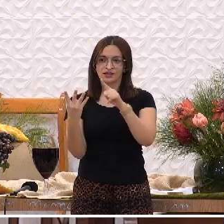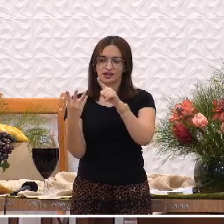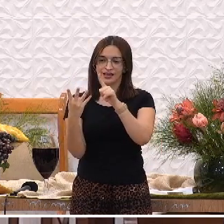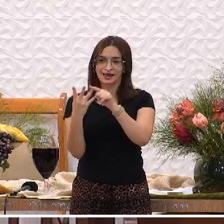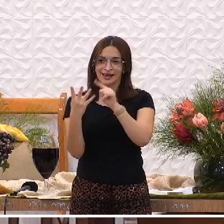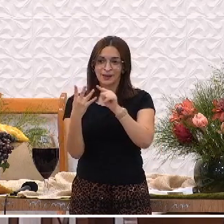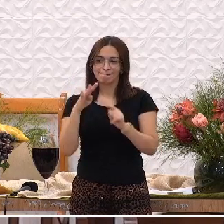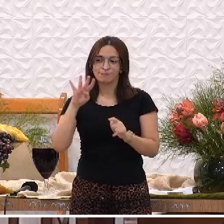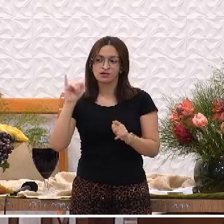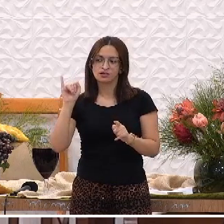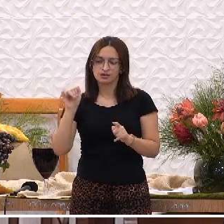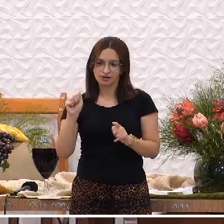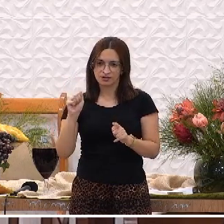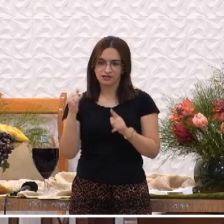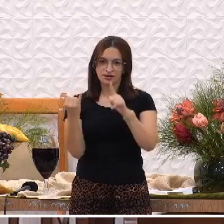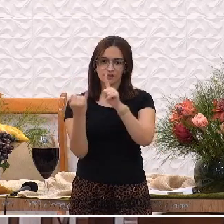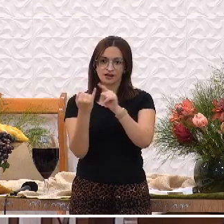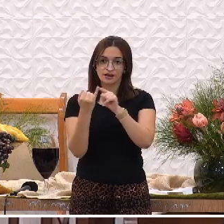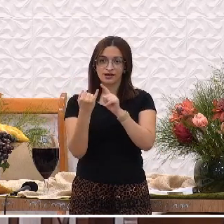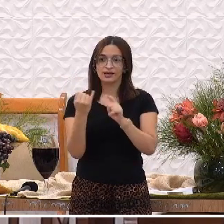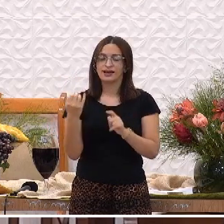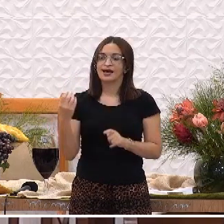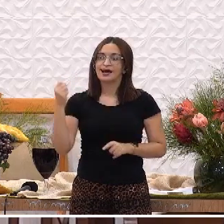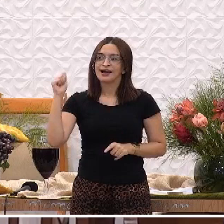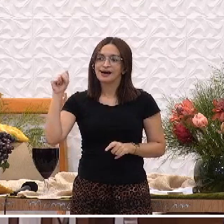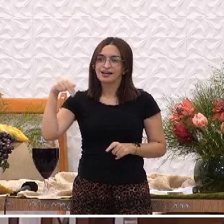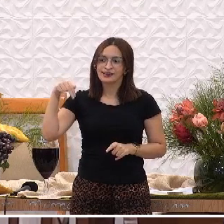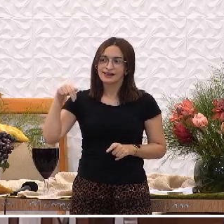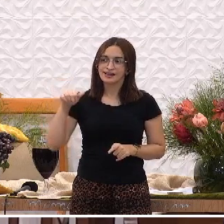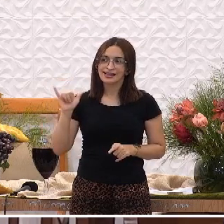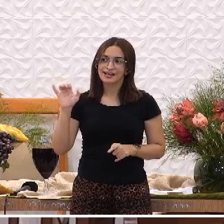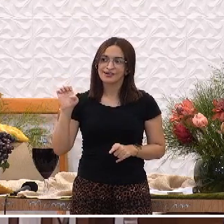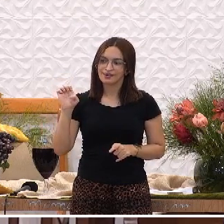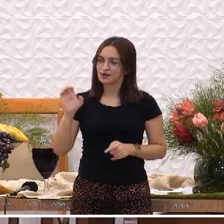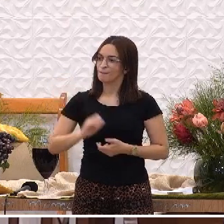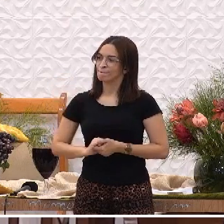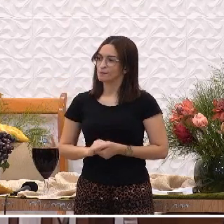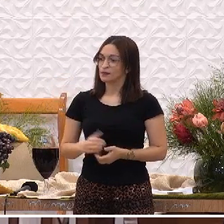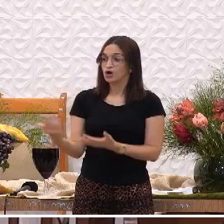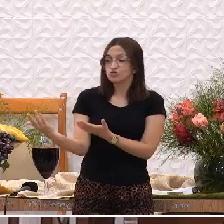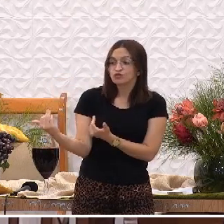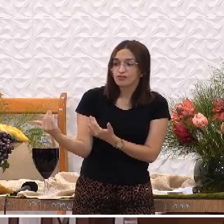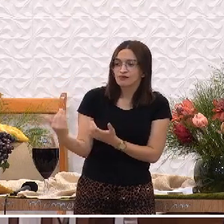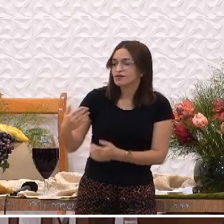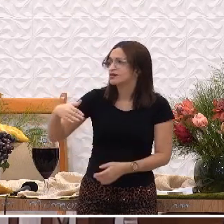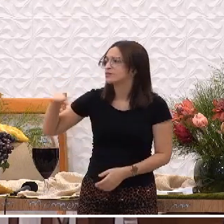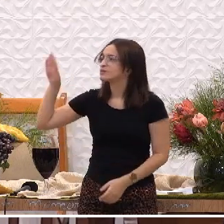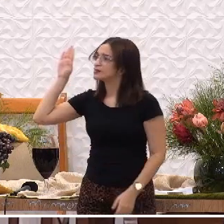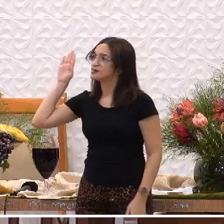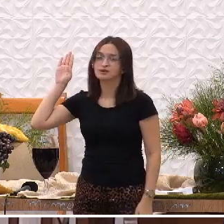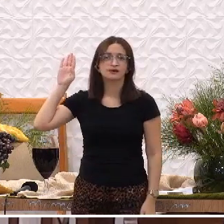Anne. E, basicamente, o jovem vai sinalizar o desejo de ser discipulado e a gente vai mostrar para